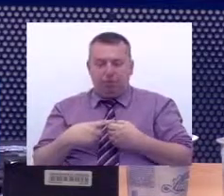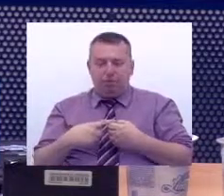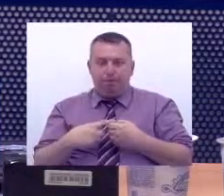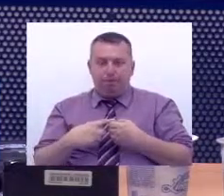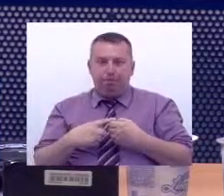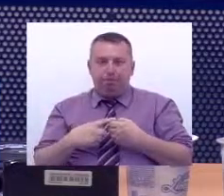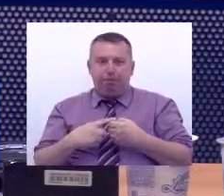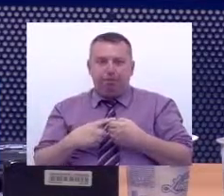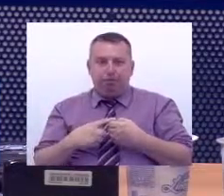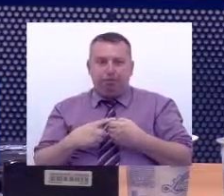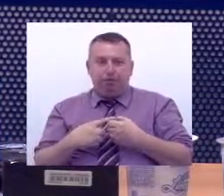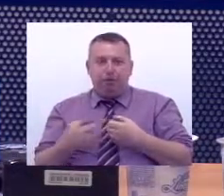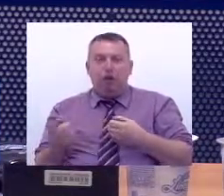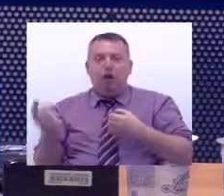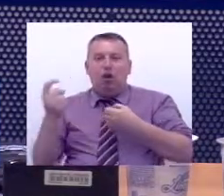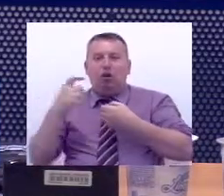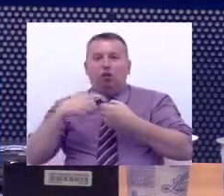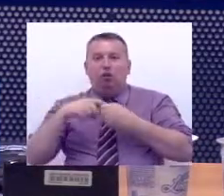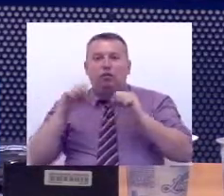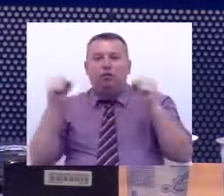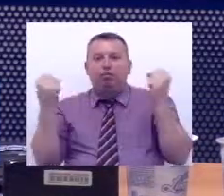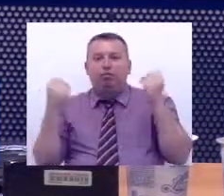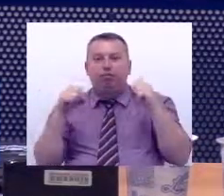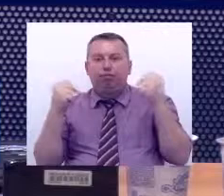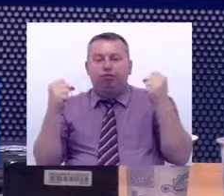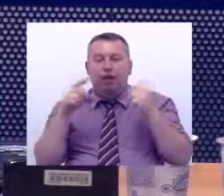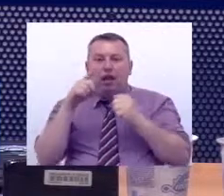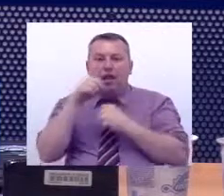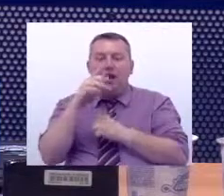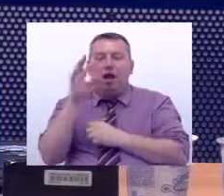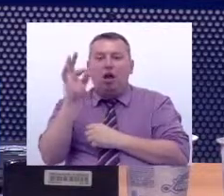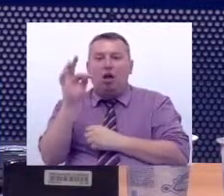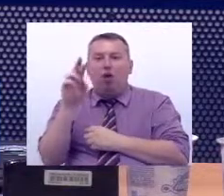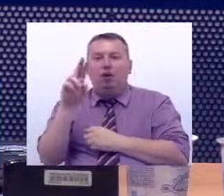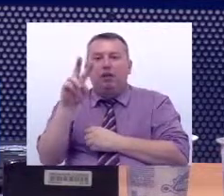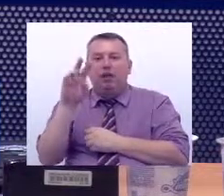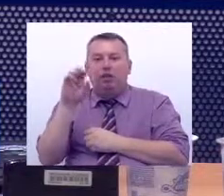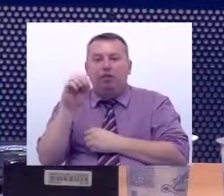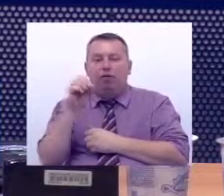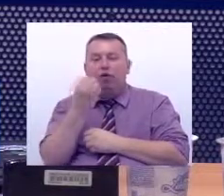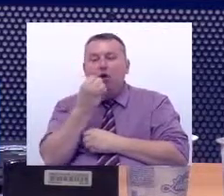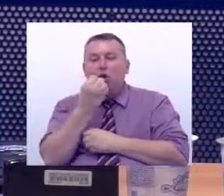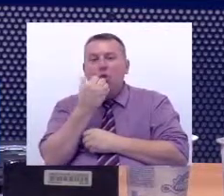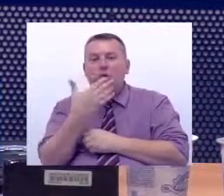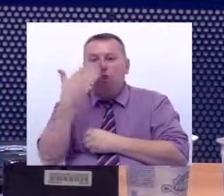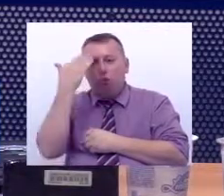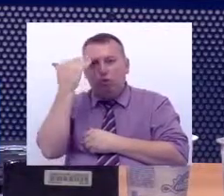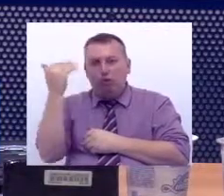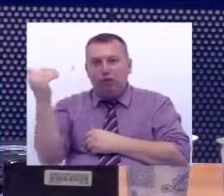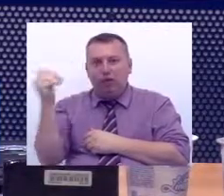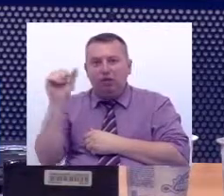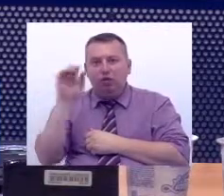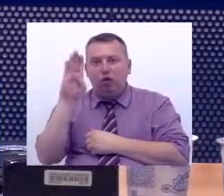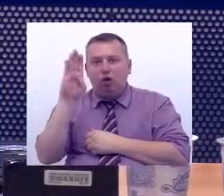Convênio para mobilidade, o Trevo de Bom Sucesso Corredor JK. O